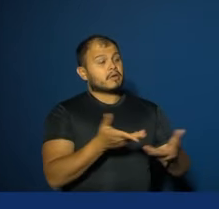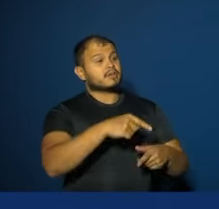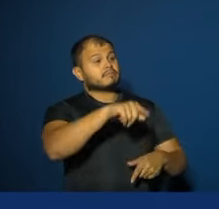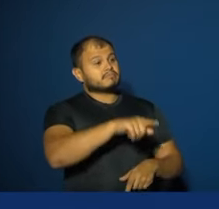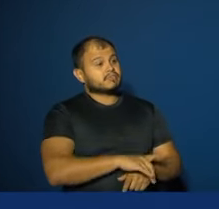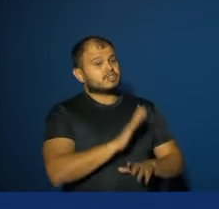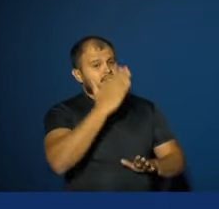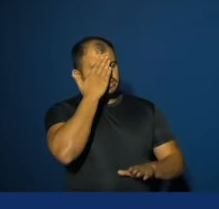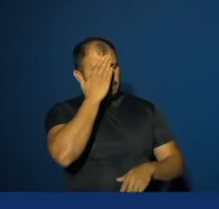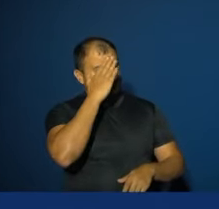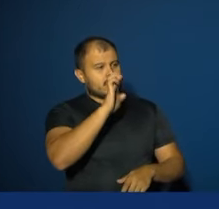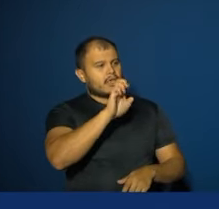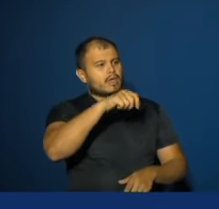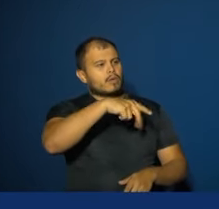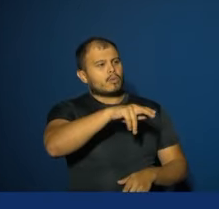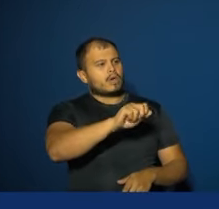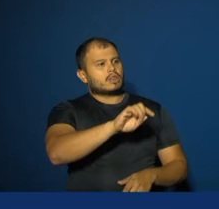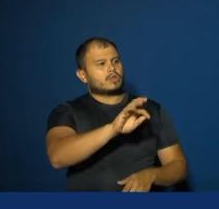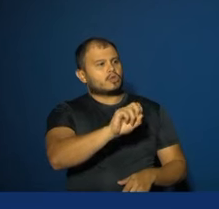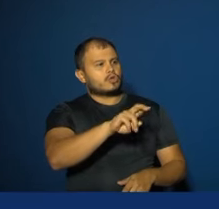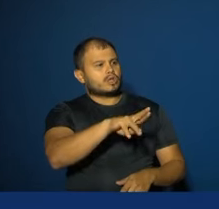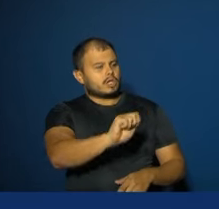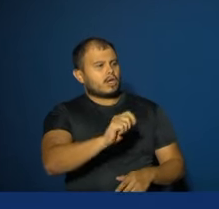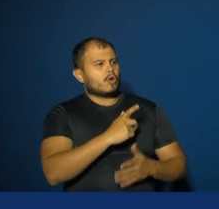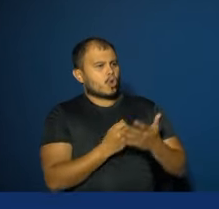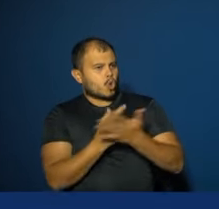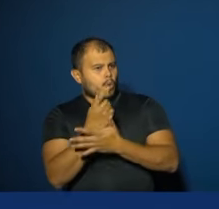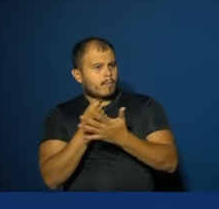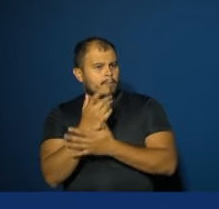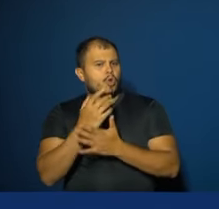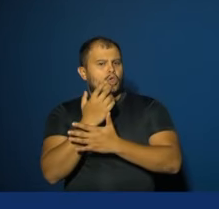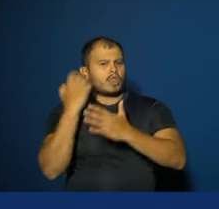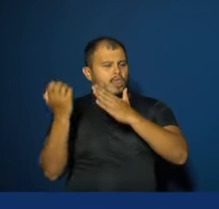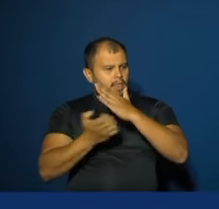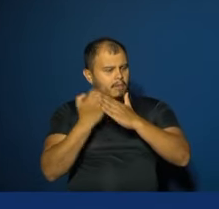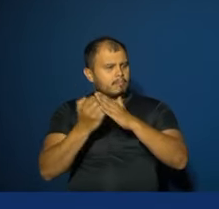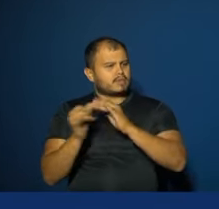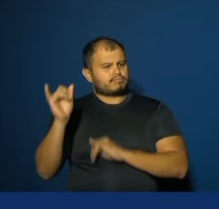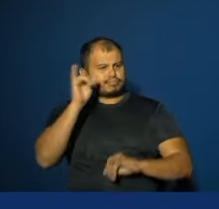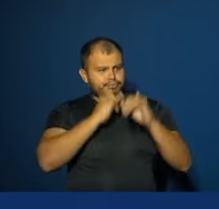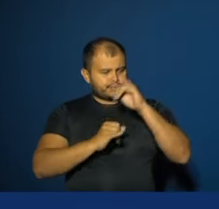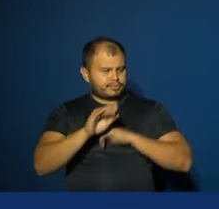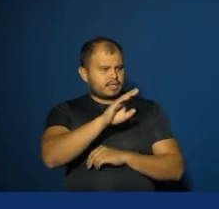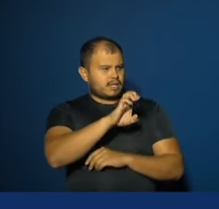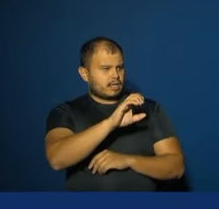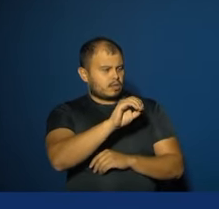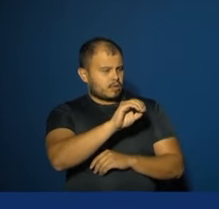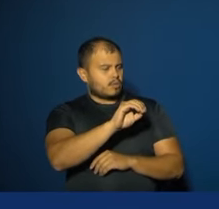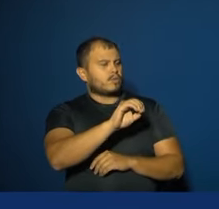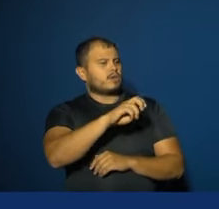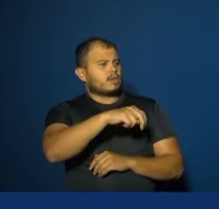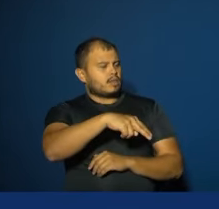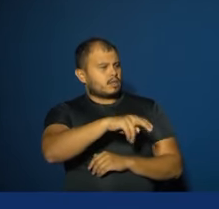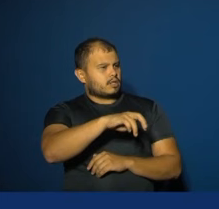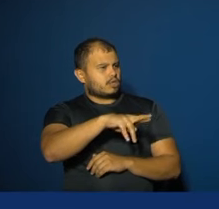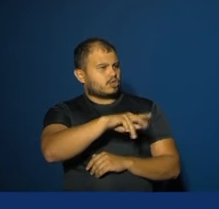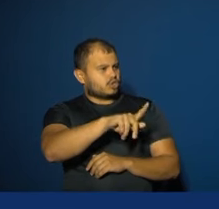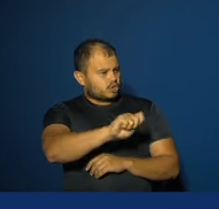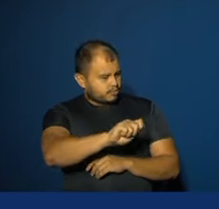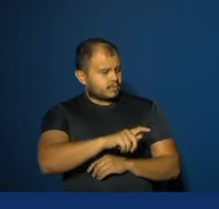comprou 2 anos atrás uma das maiores e melhores empresas de renováveis, a Ecoenergia. E, obviamente, a Equatorial